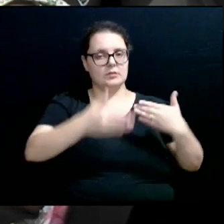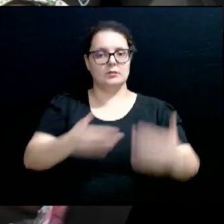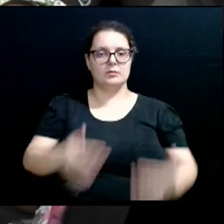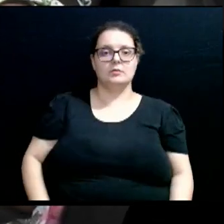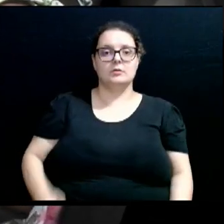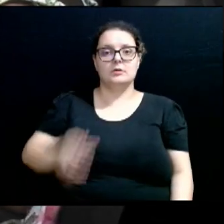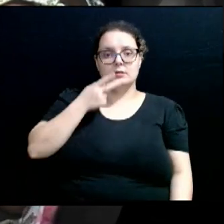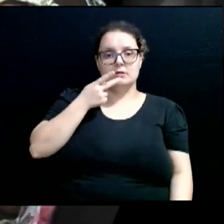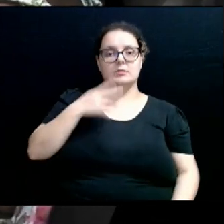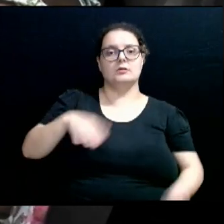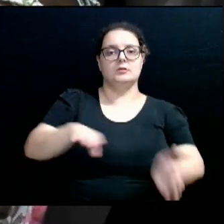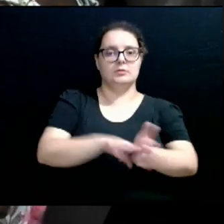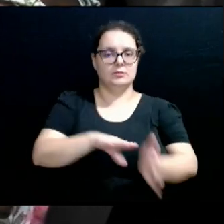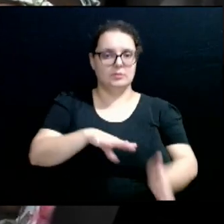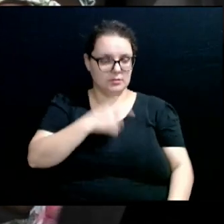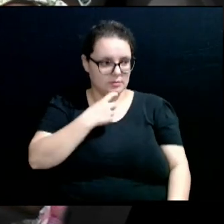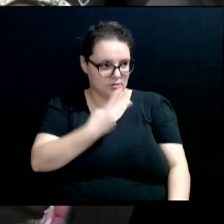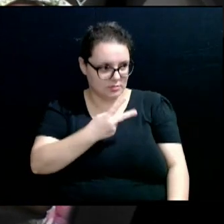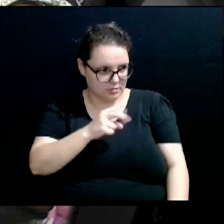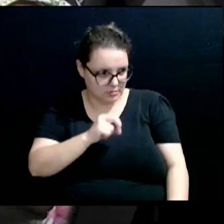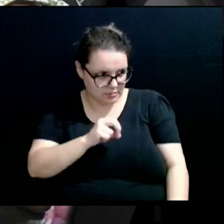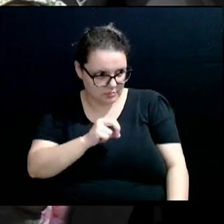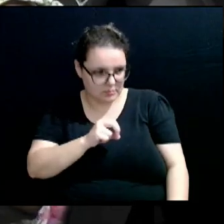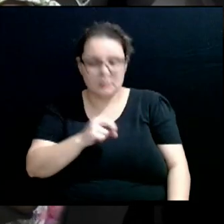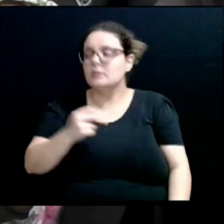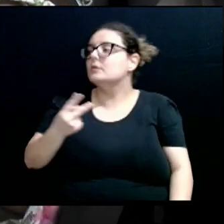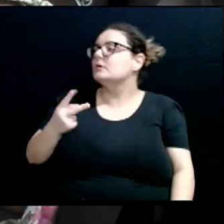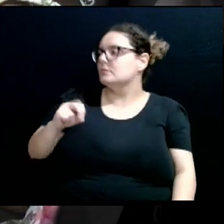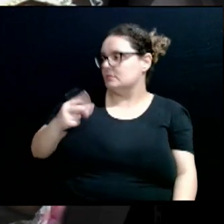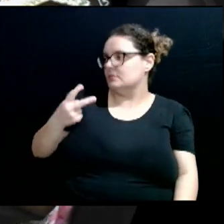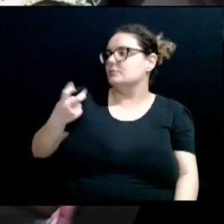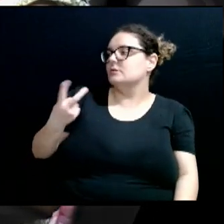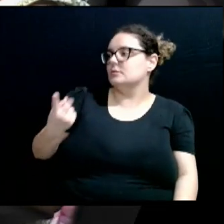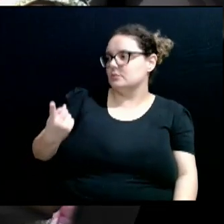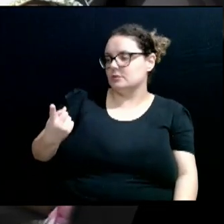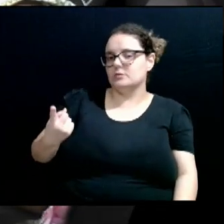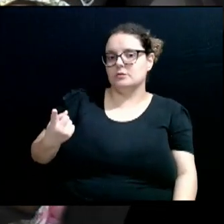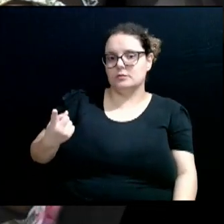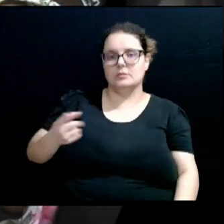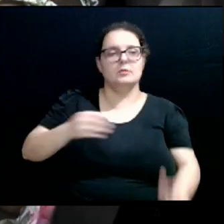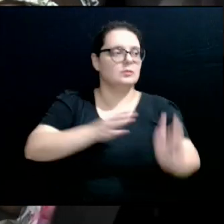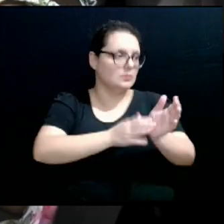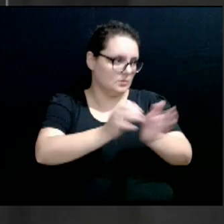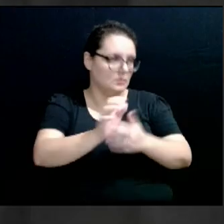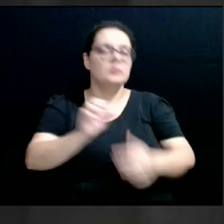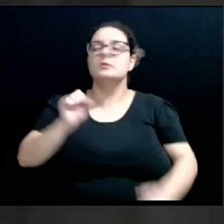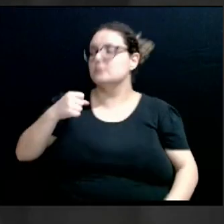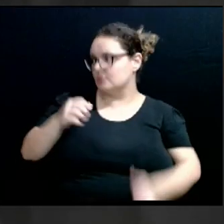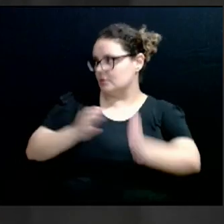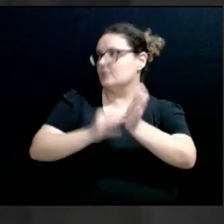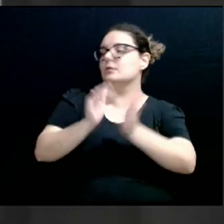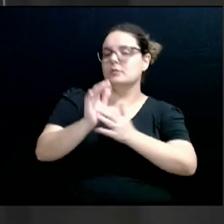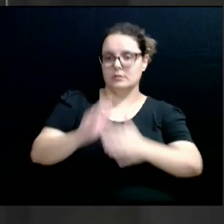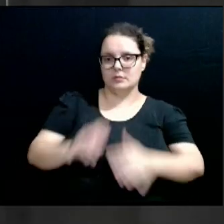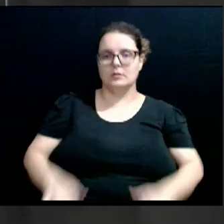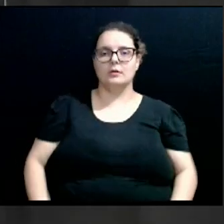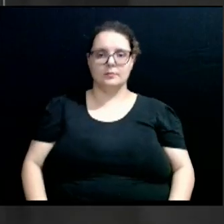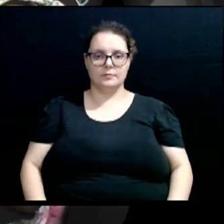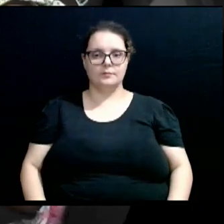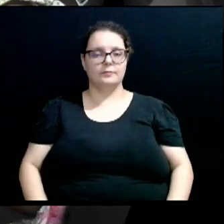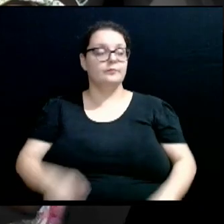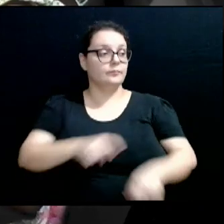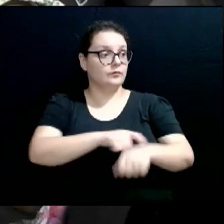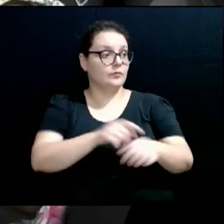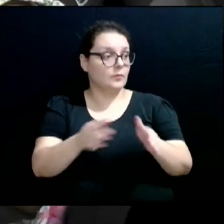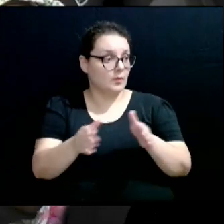em 2021. Você veio via concurso público. Via concurso público, exatamente. Nesse momento, nós já tínhamos em